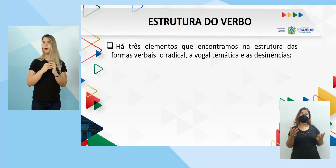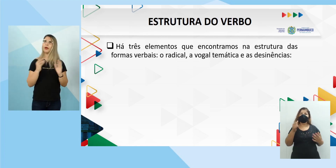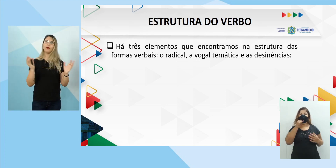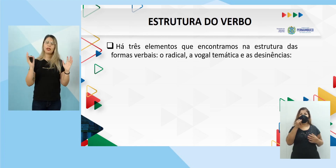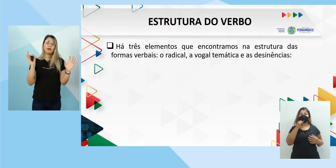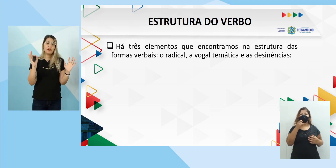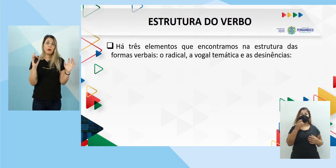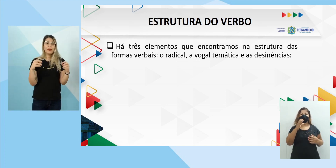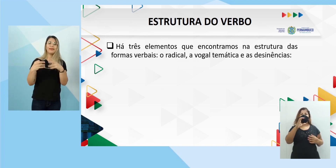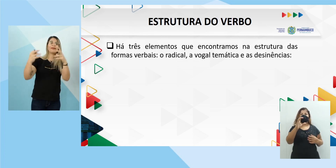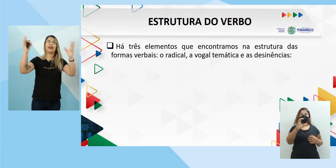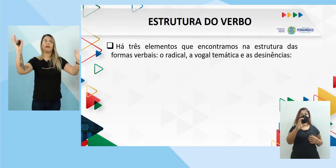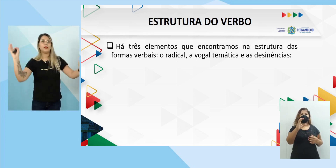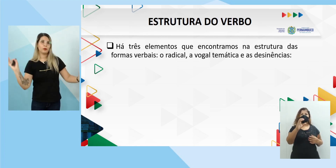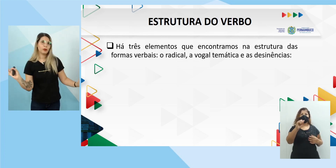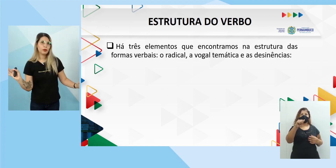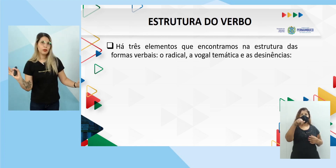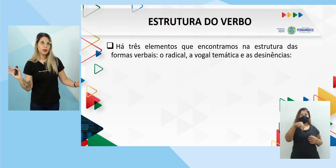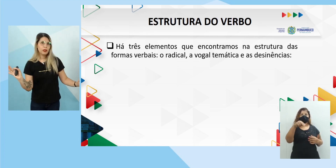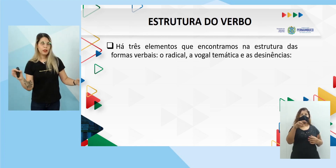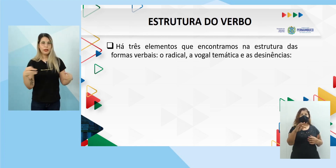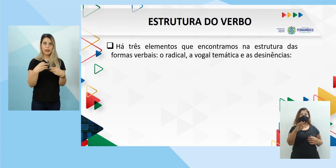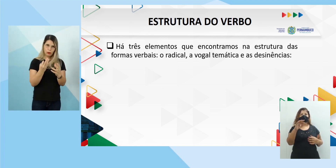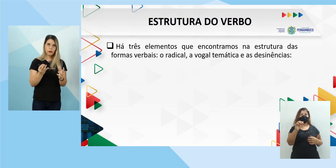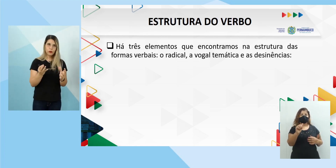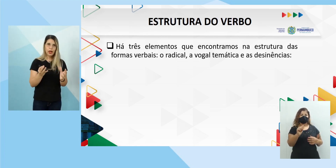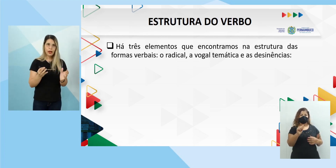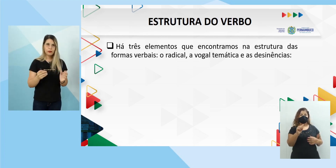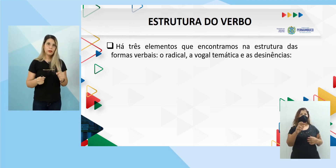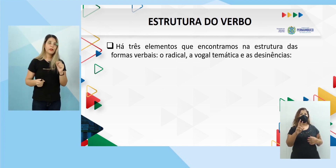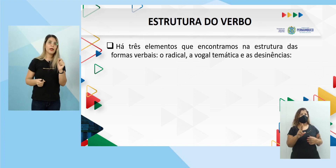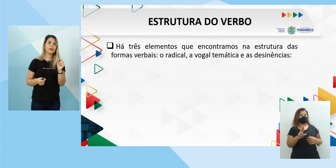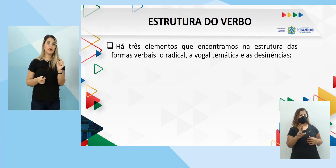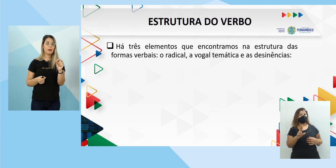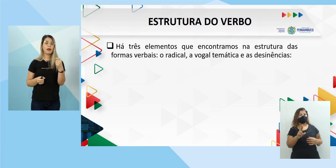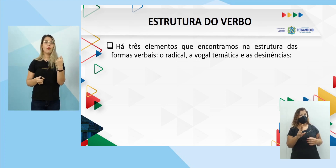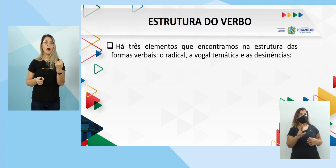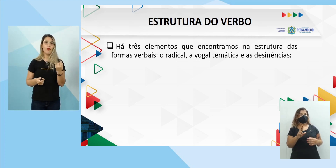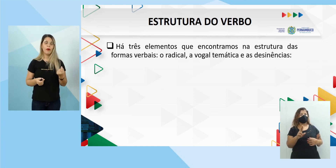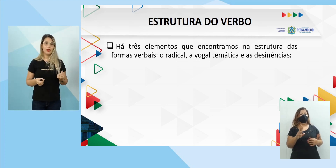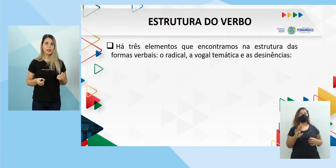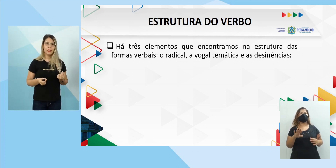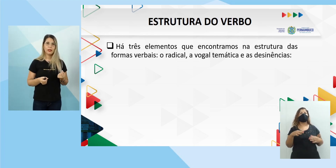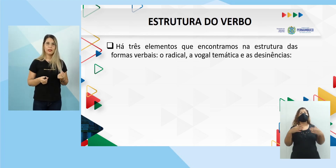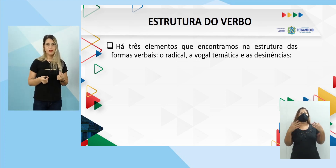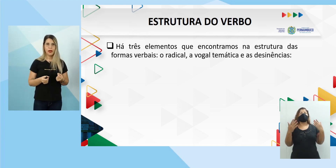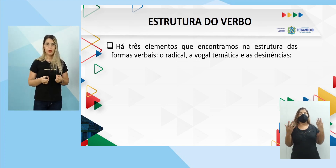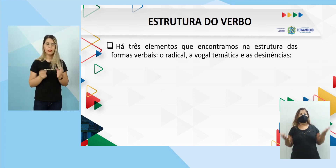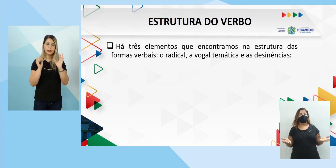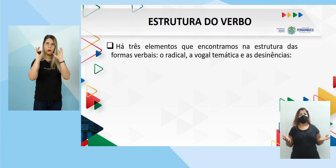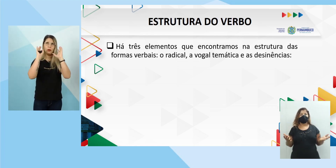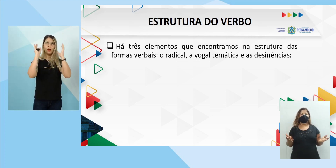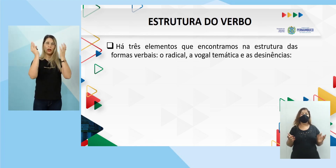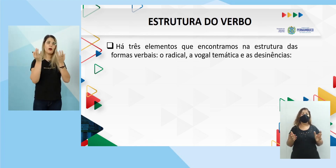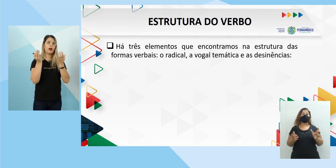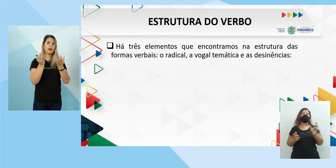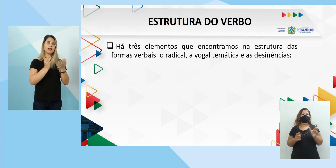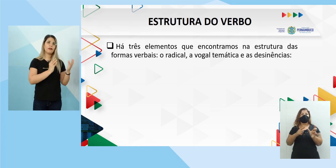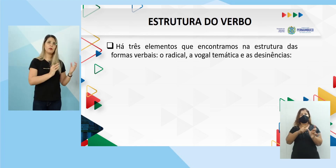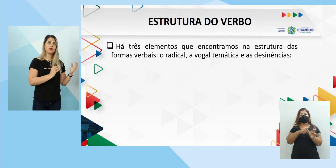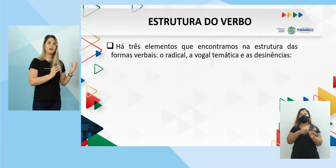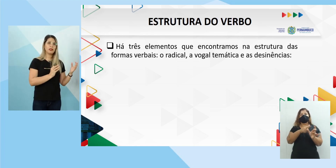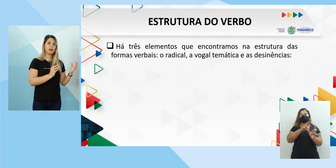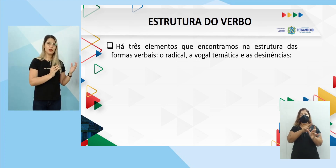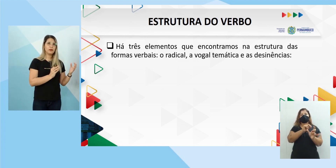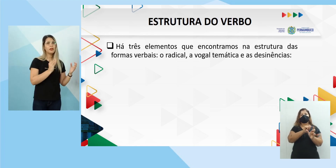Cantar, eu tenho o verbo cantávamos. Ele está conjugado e eu quero saber qual é o radical desse verbo. Então, eu coloco esse